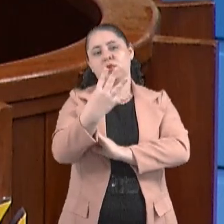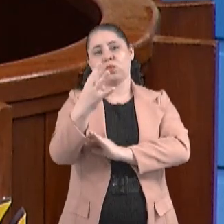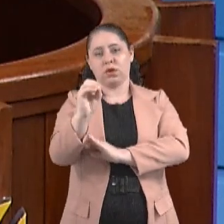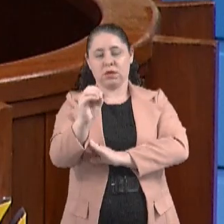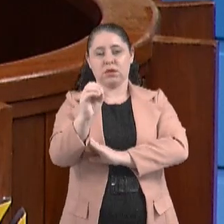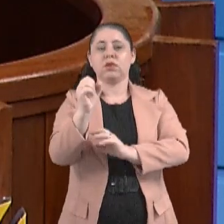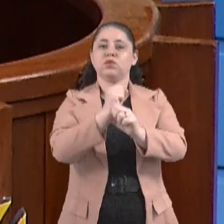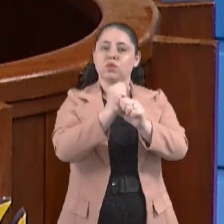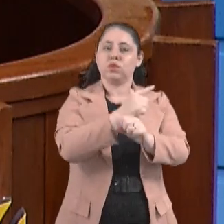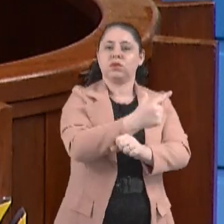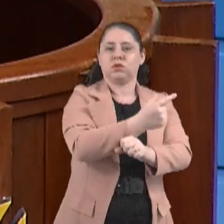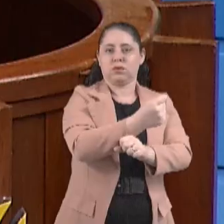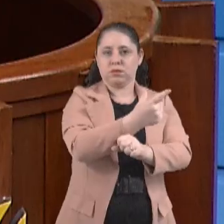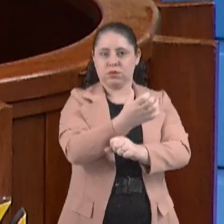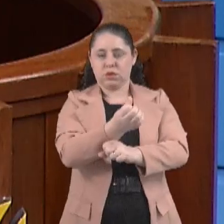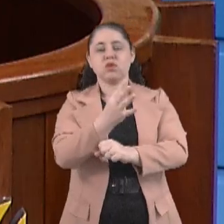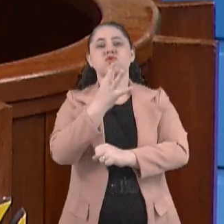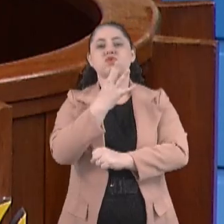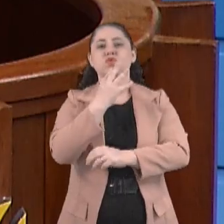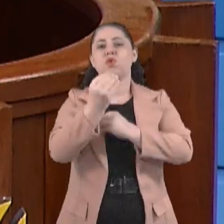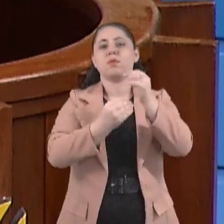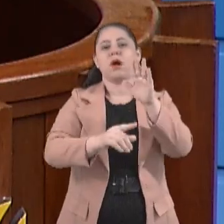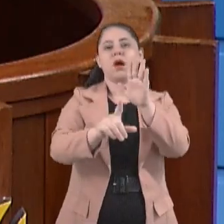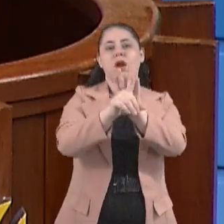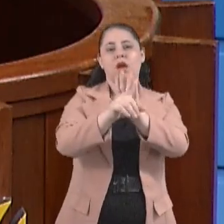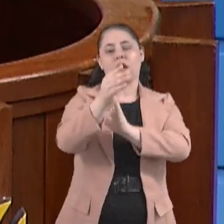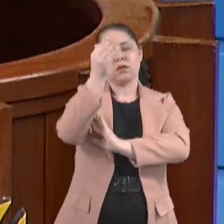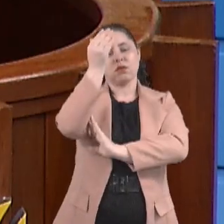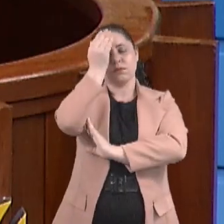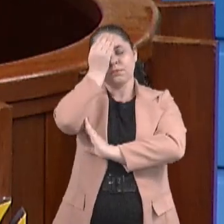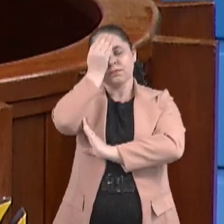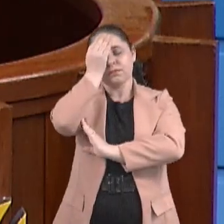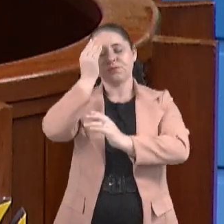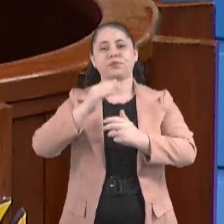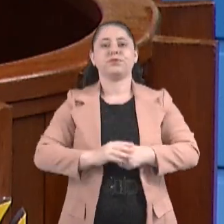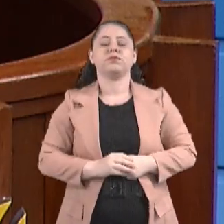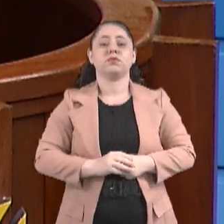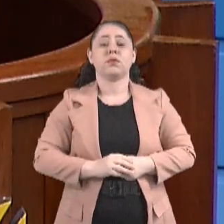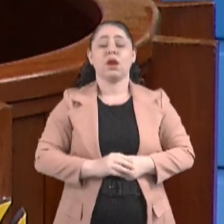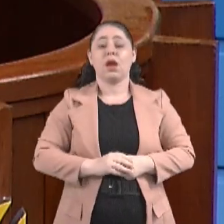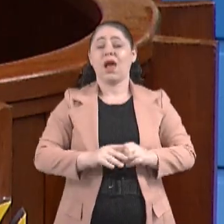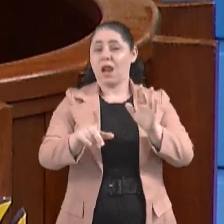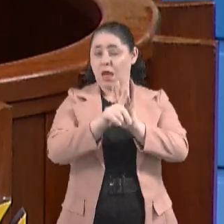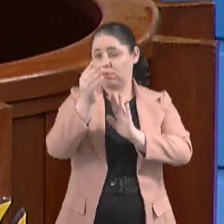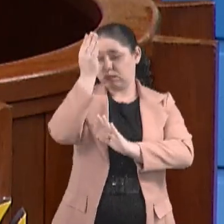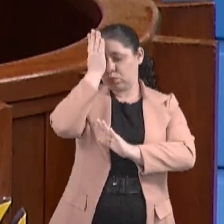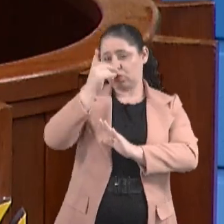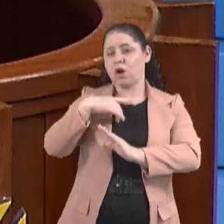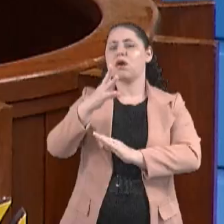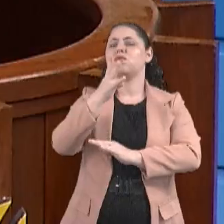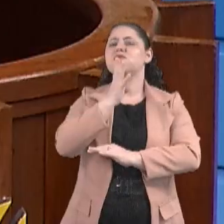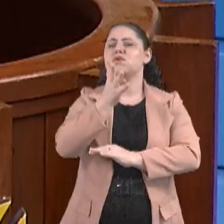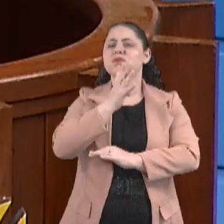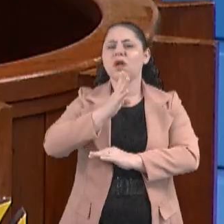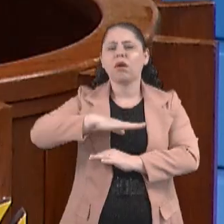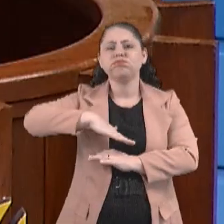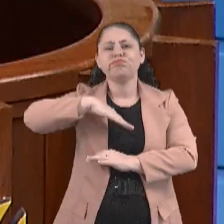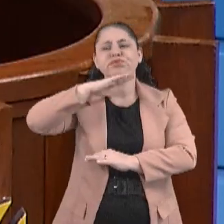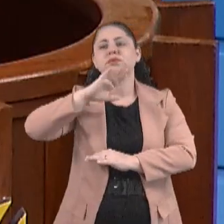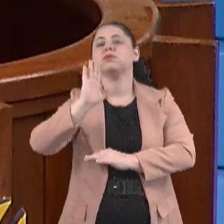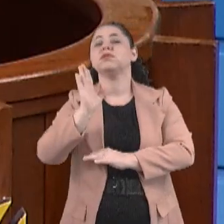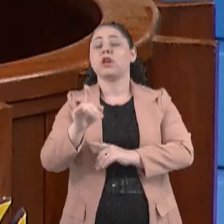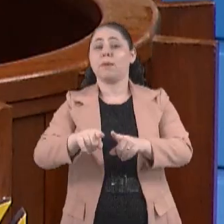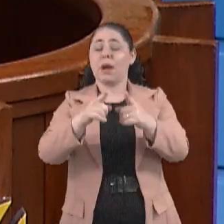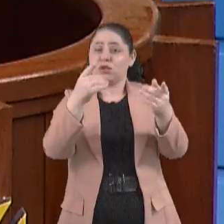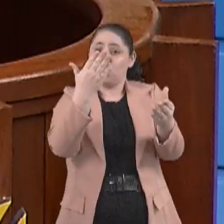11.340 de 2006, mais conhecida como a Lei Maria da Penha. A Lei Maria da Penha nós já conhecemos, mas esse